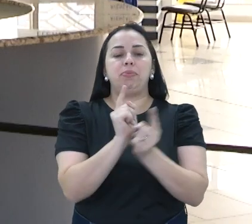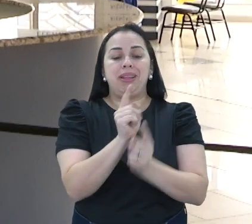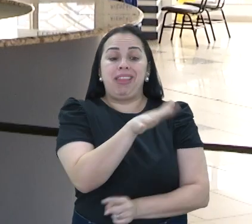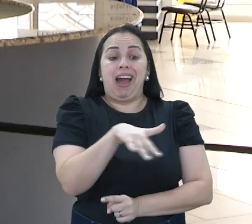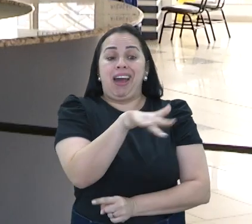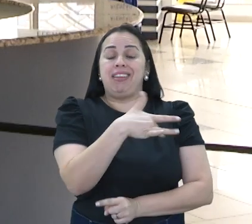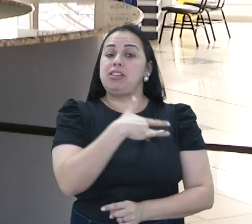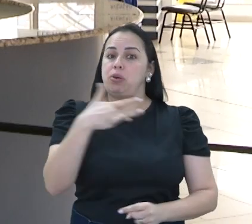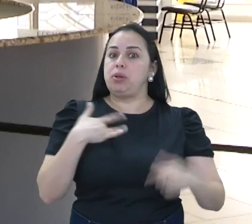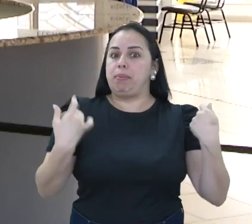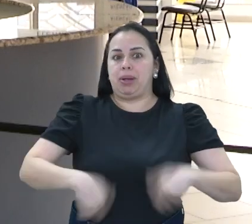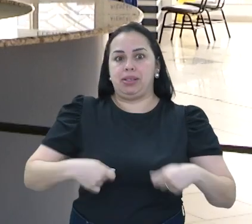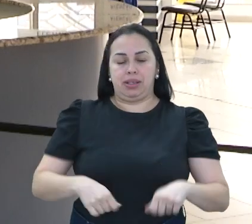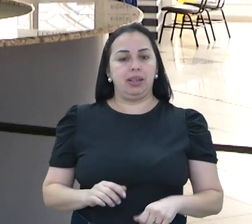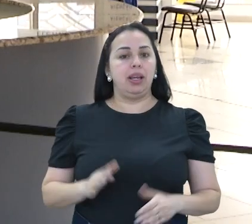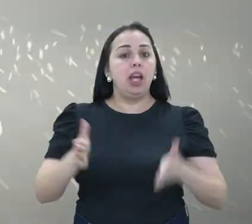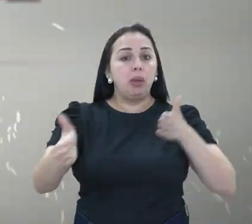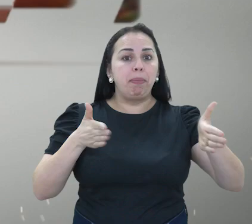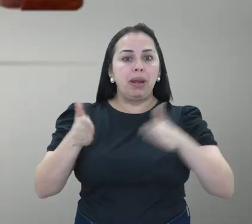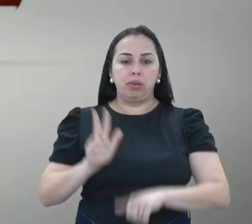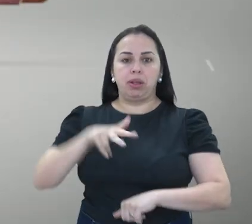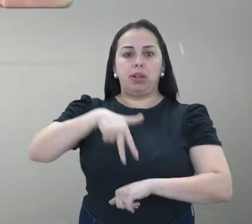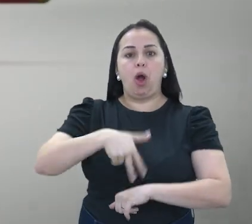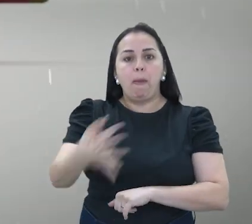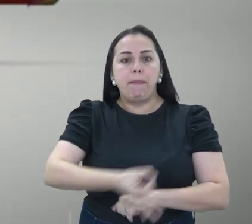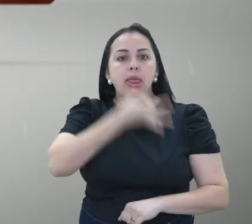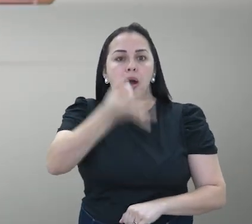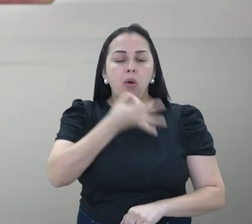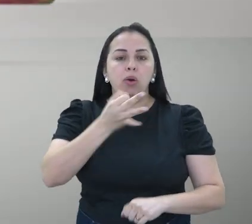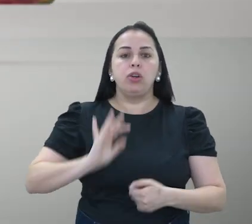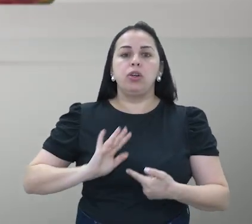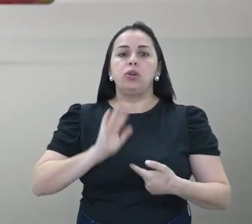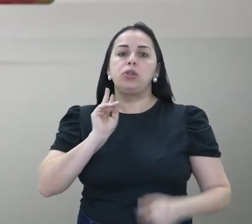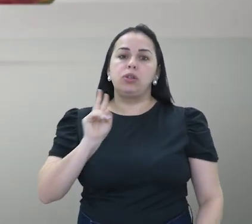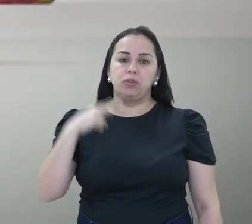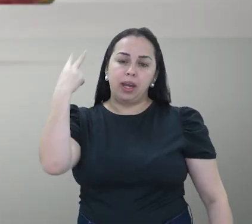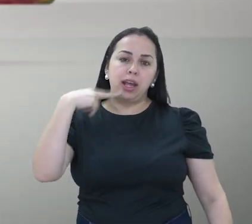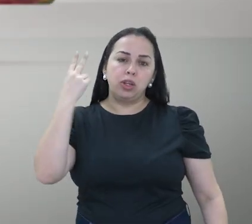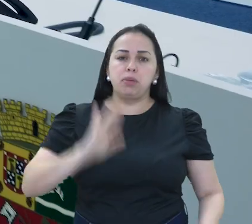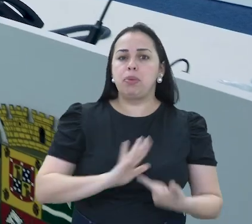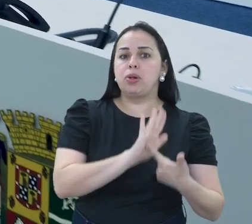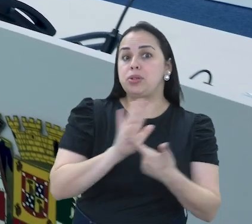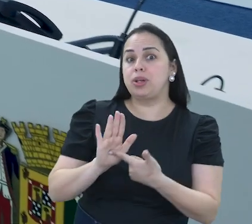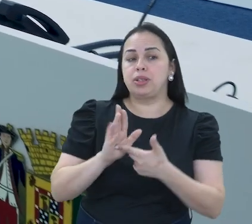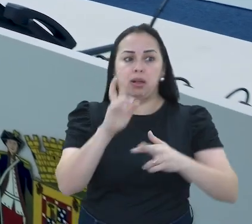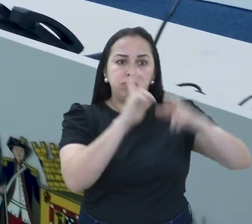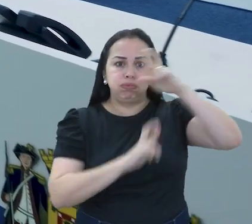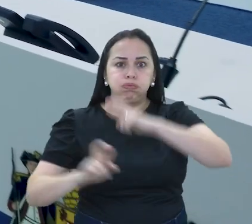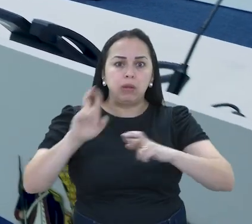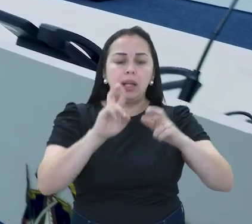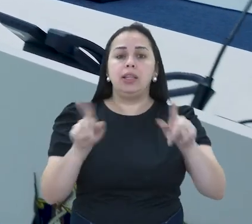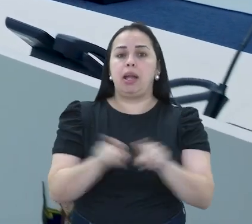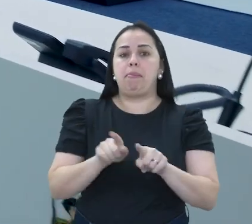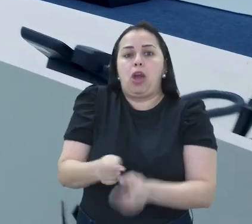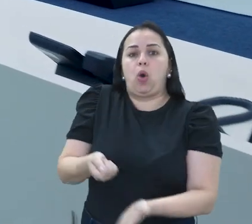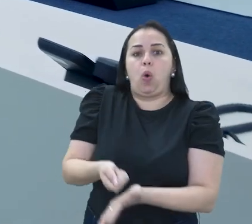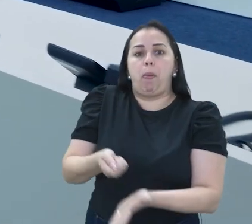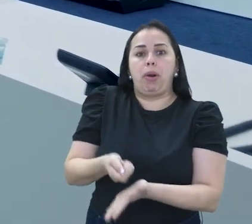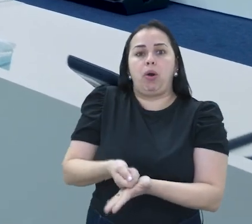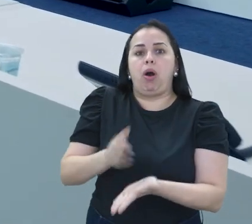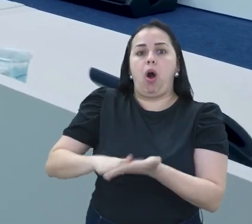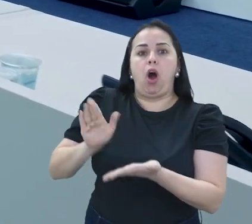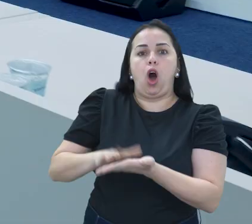garantia no atendimento da saúde a moradores. Durante o Pinga-Fogo, os parlamentares apresentaram ações de fiscalização e